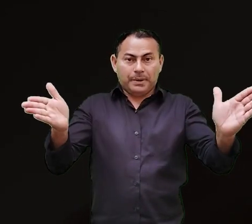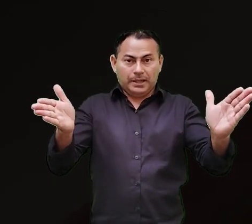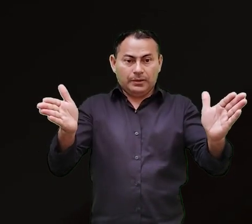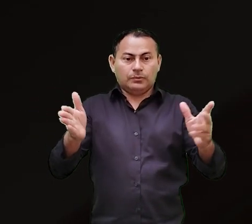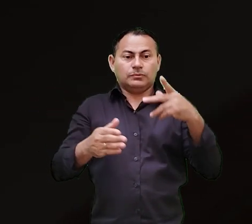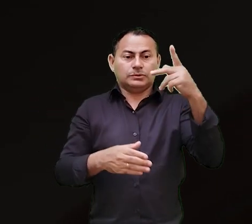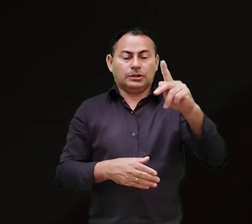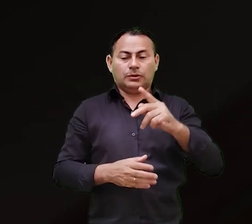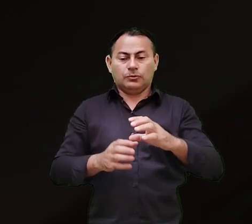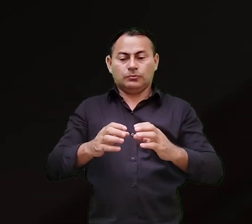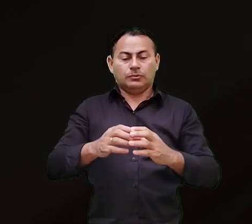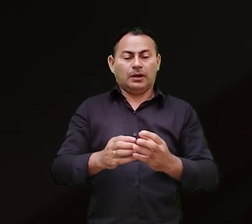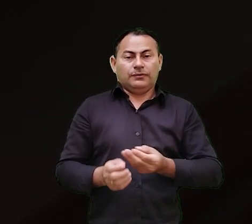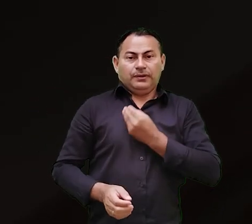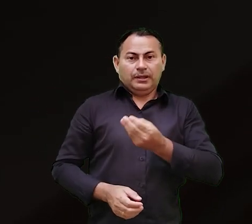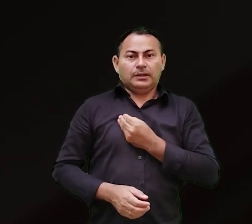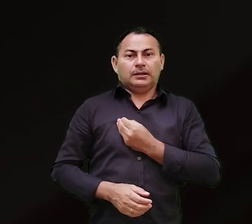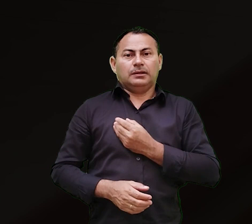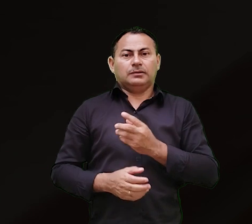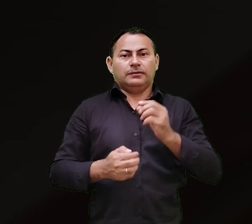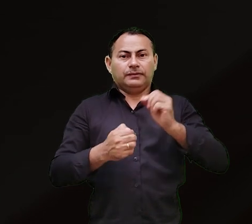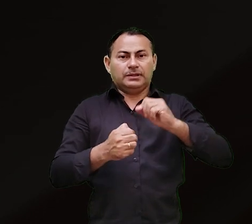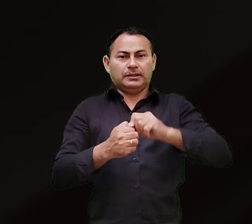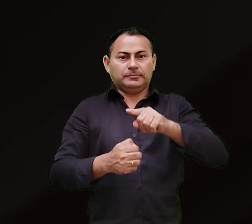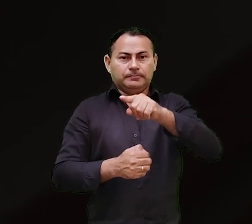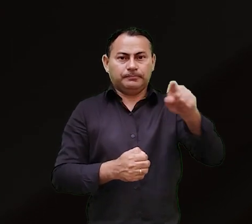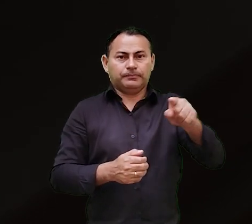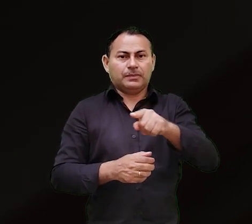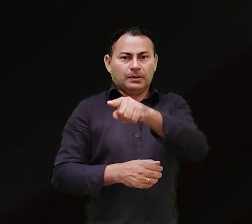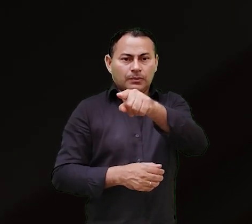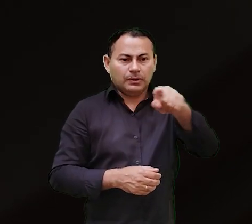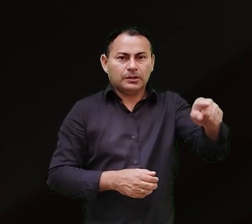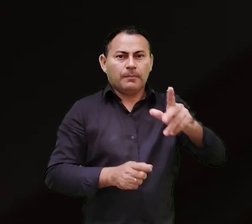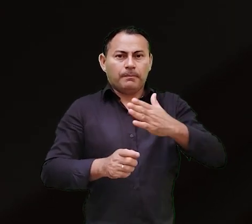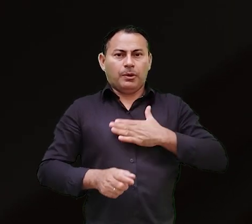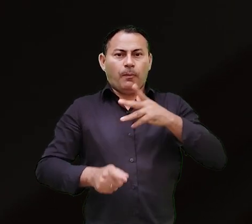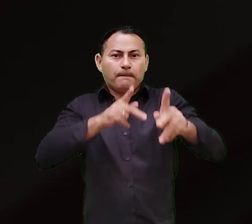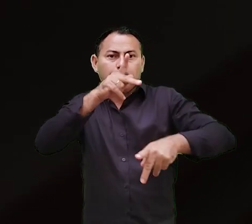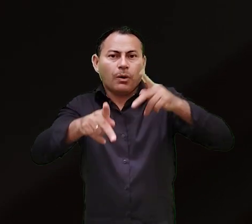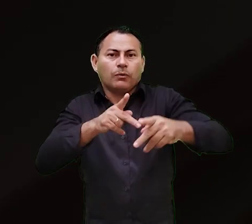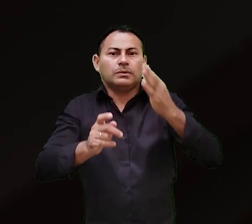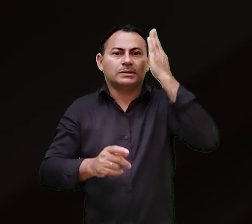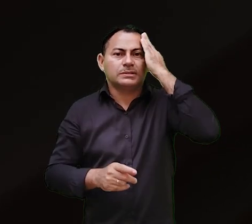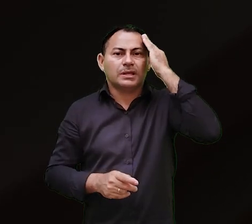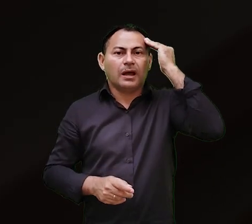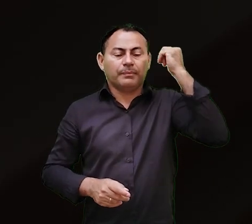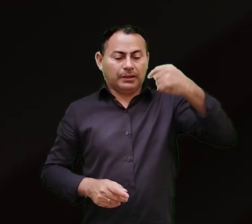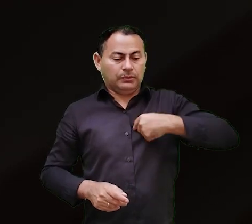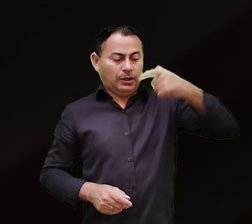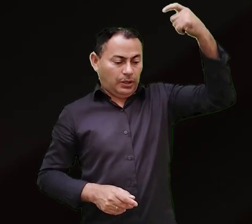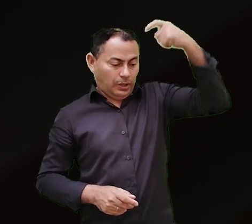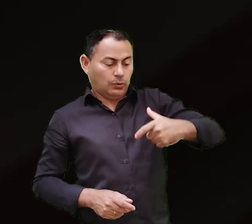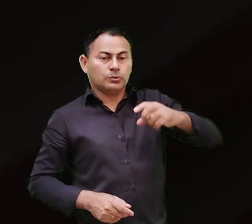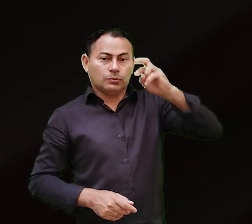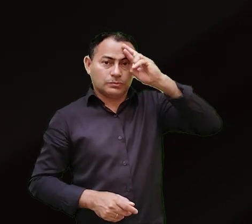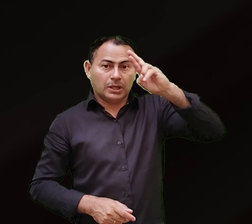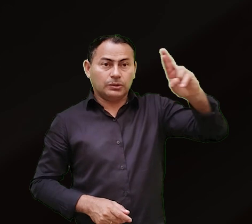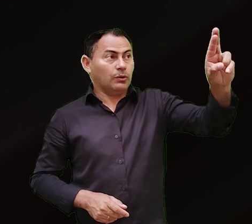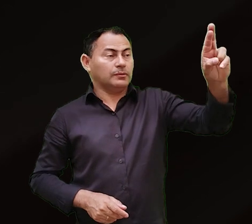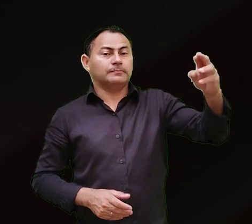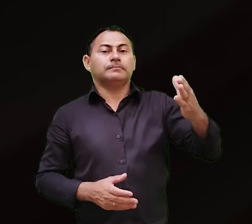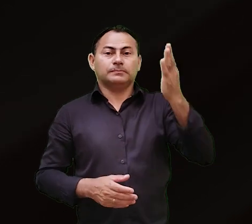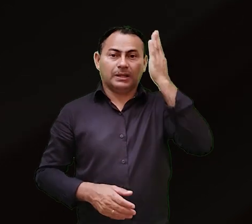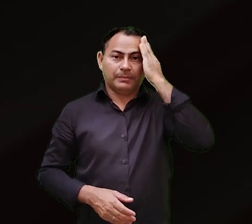eu abrir os seus túmulos e os fizer sair, vocês, meu povo, saberão que eu sou